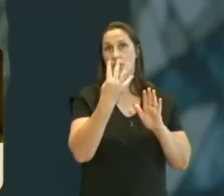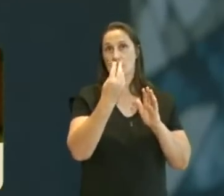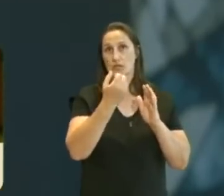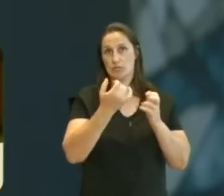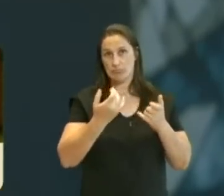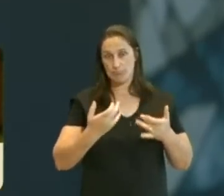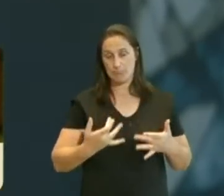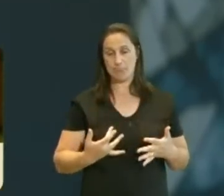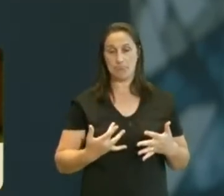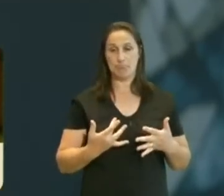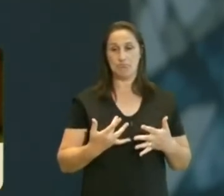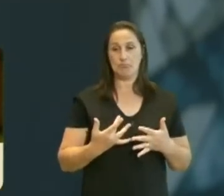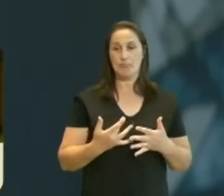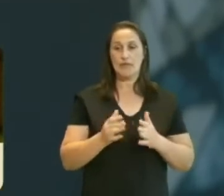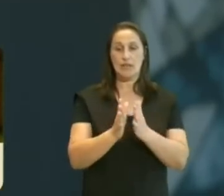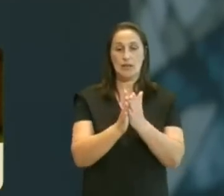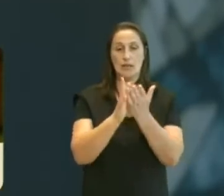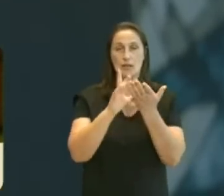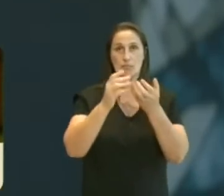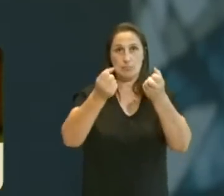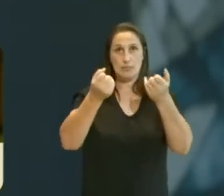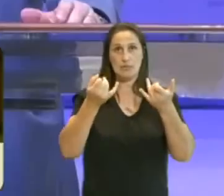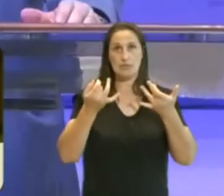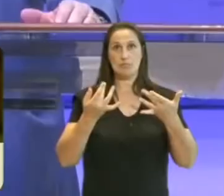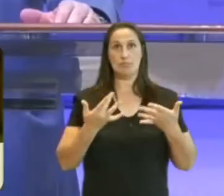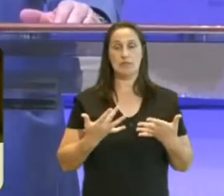já conheça. A Bíblia diz assim: